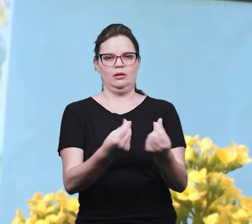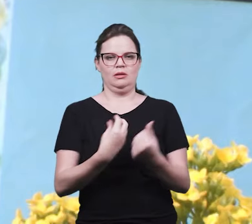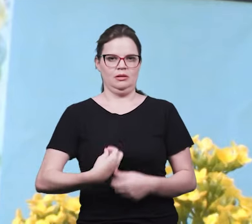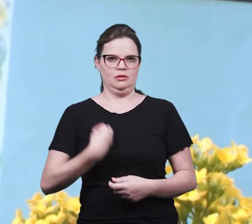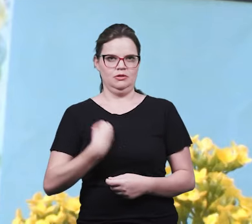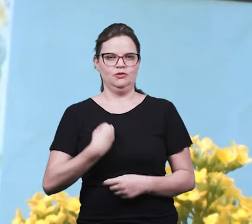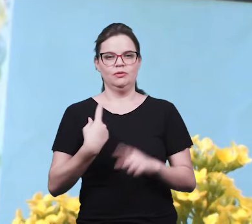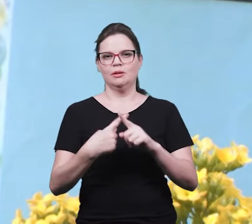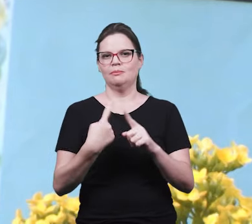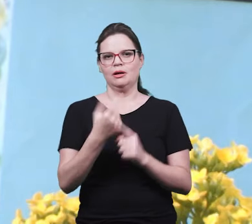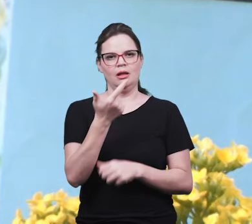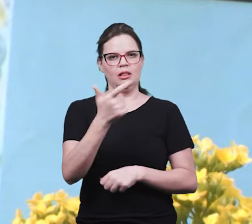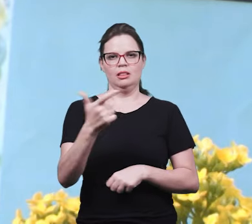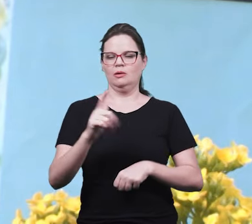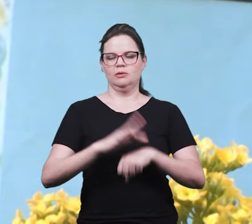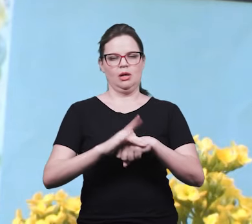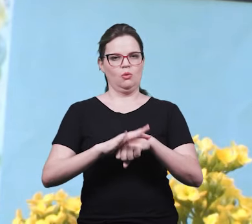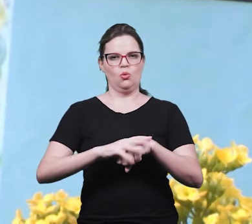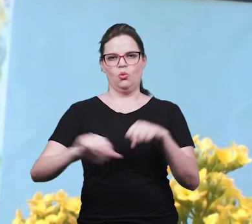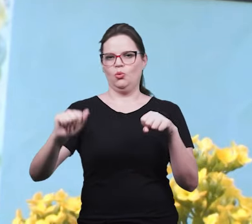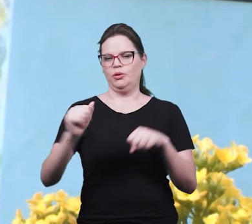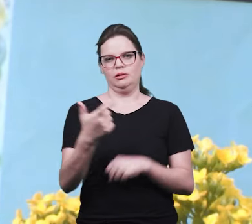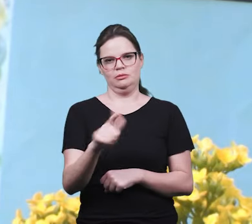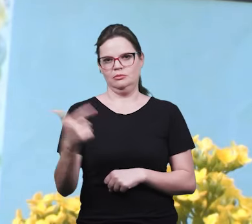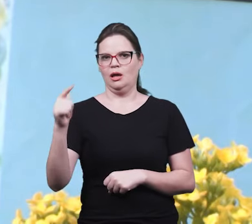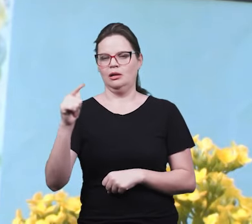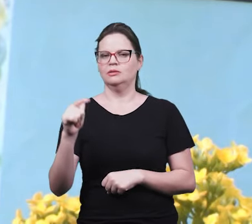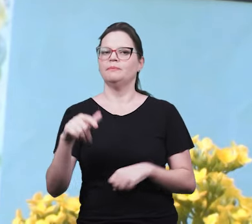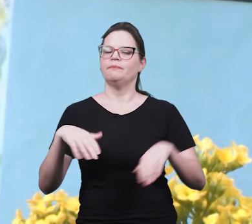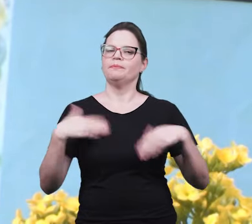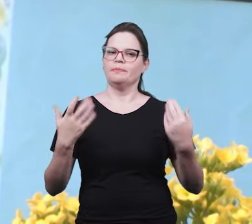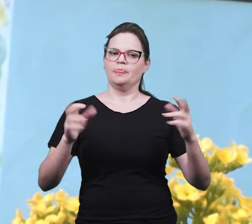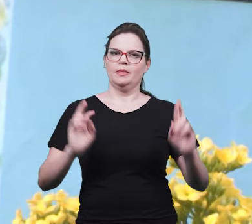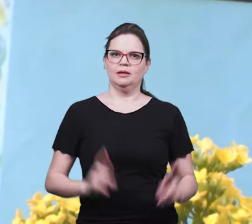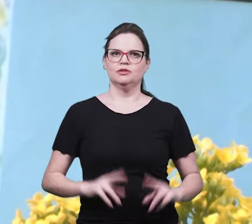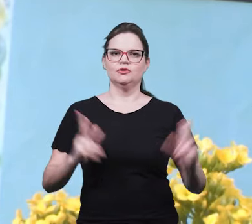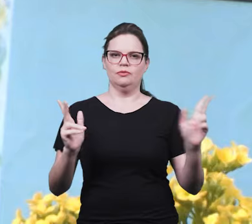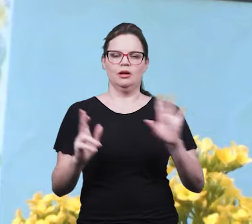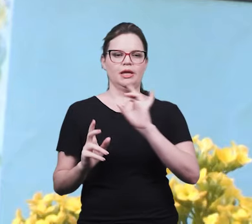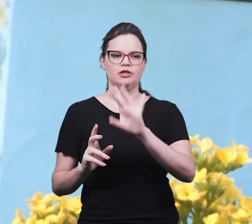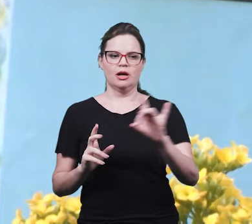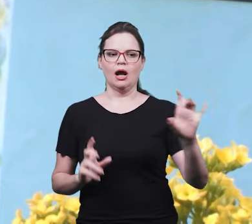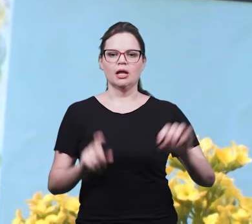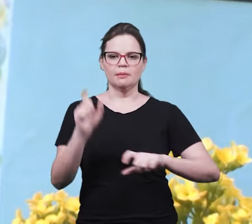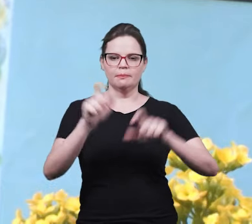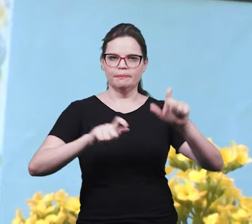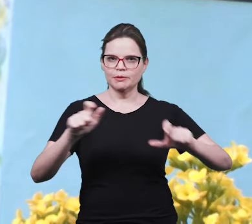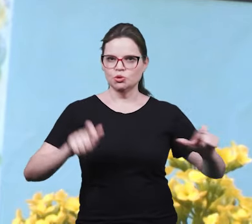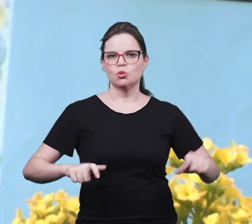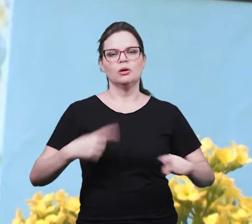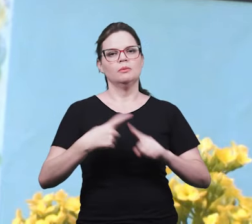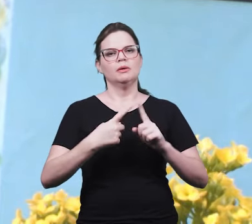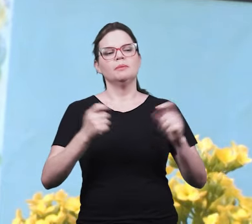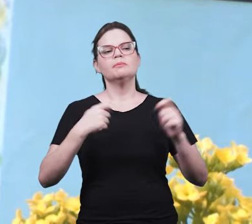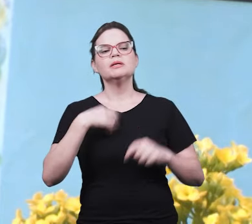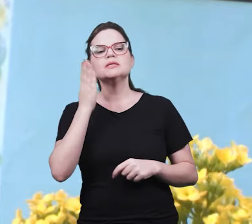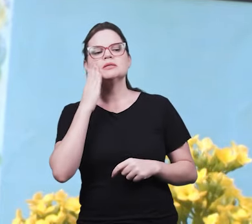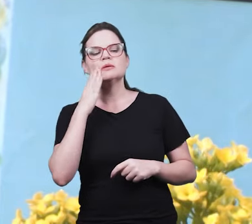até o momento, o lúpus não tem cura. O tratamento é diferenciado para cada caso, conforme os níveis